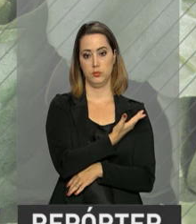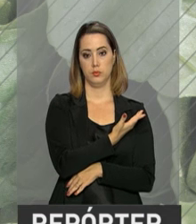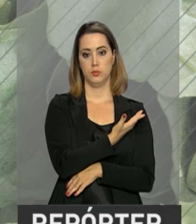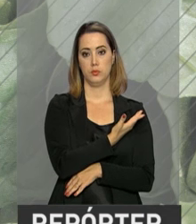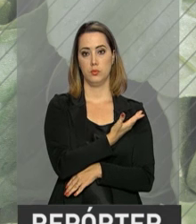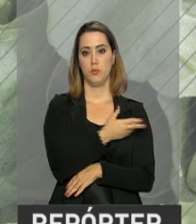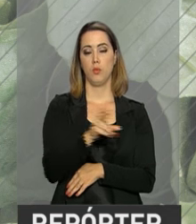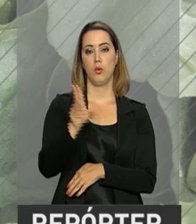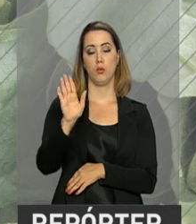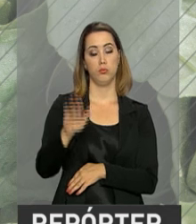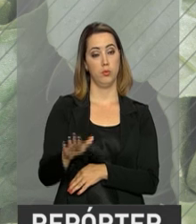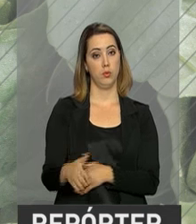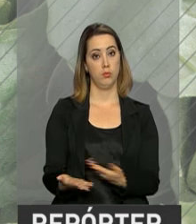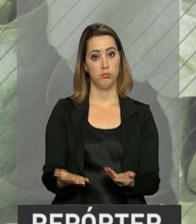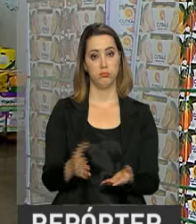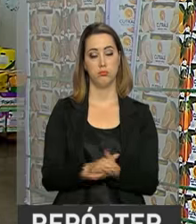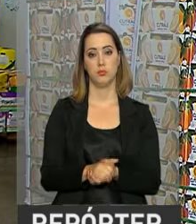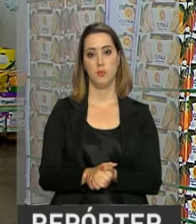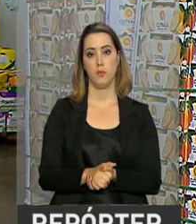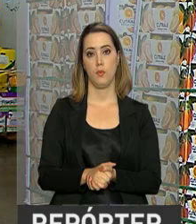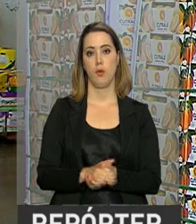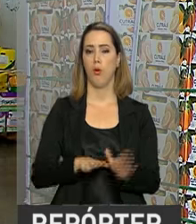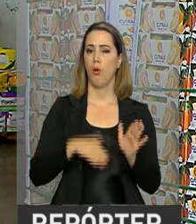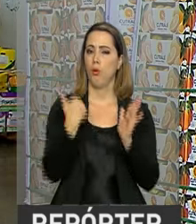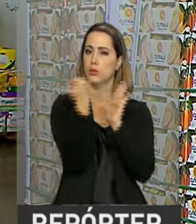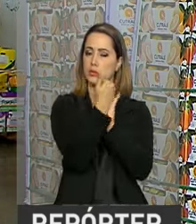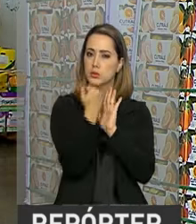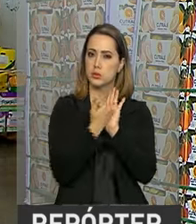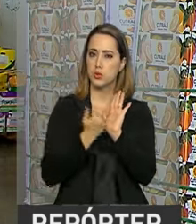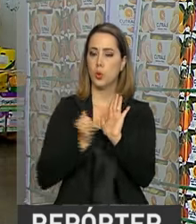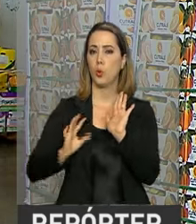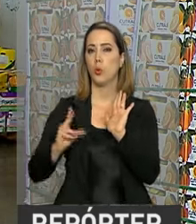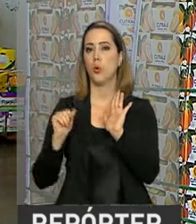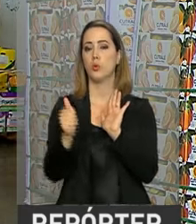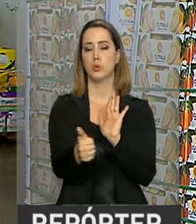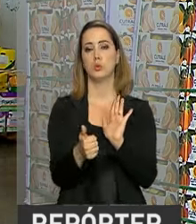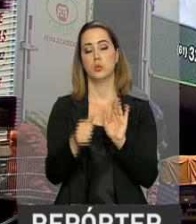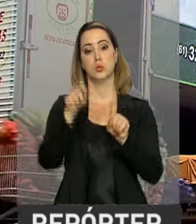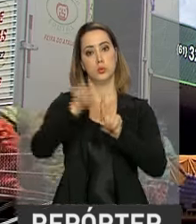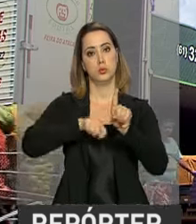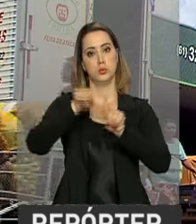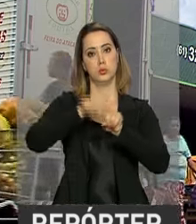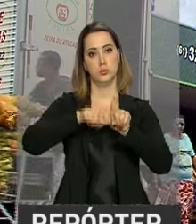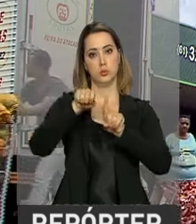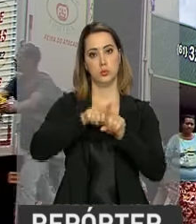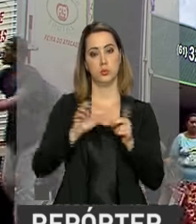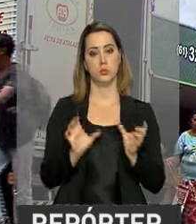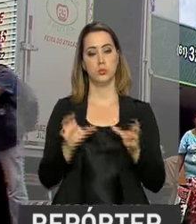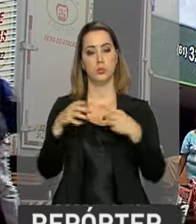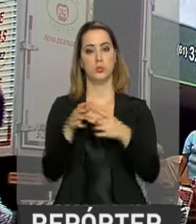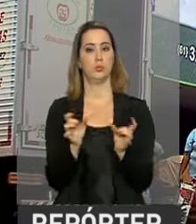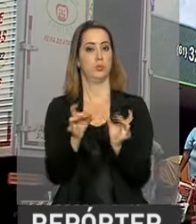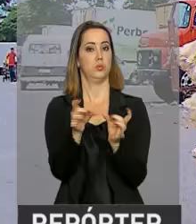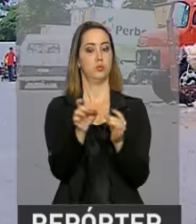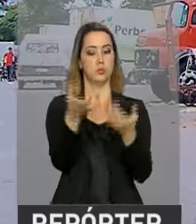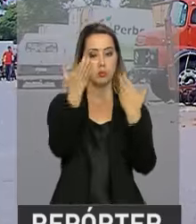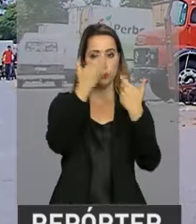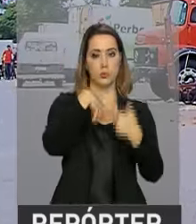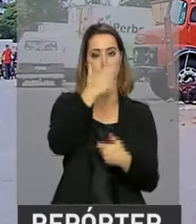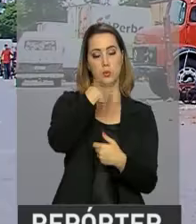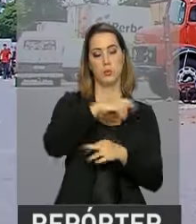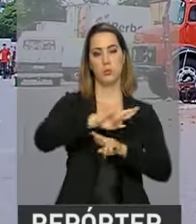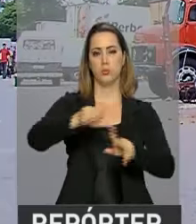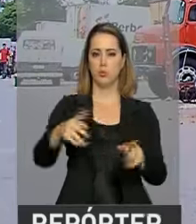jabuticaba e caqui o levantamento é feito todo mês nas principais ceasas de São Paulo Minas Gerais Rio de Janeiro